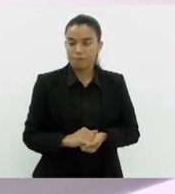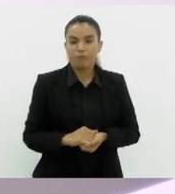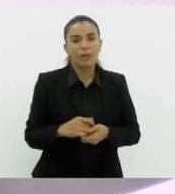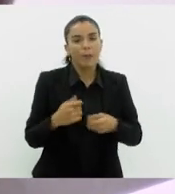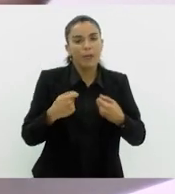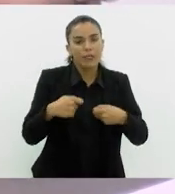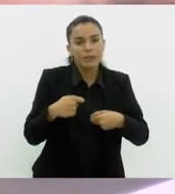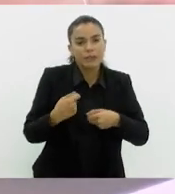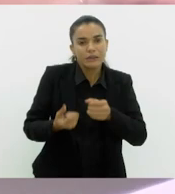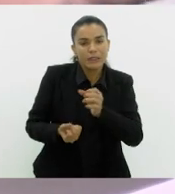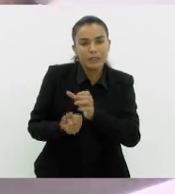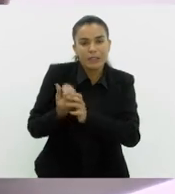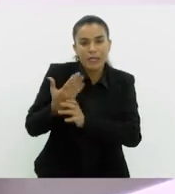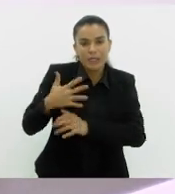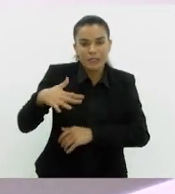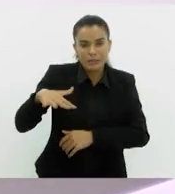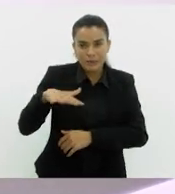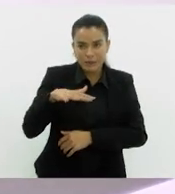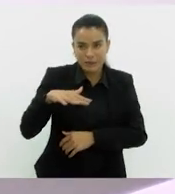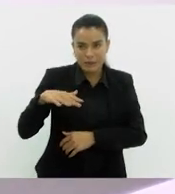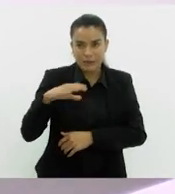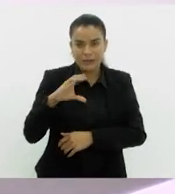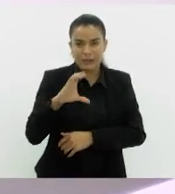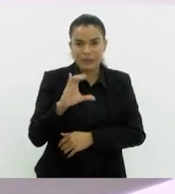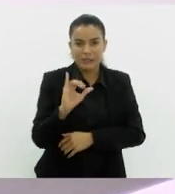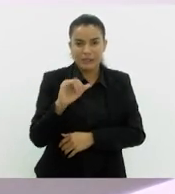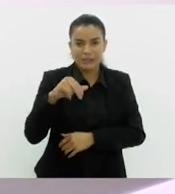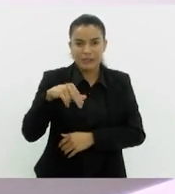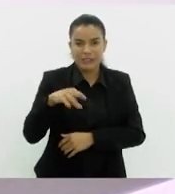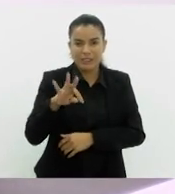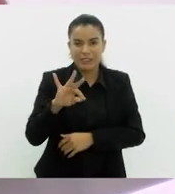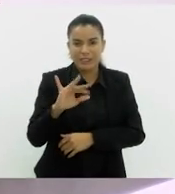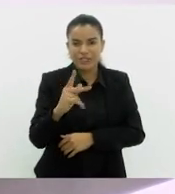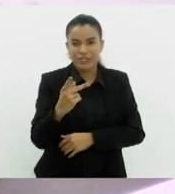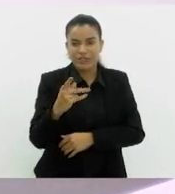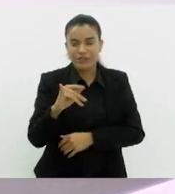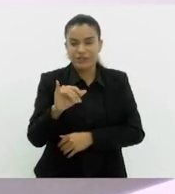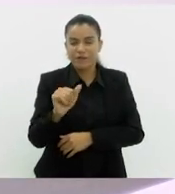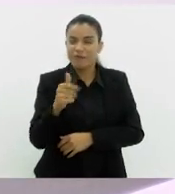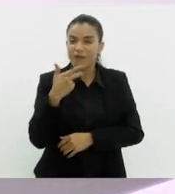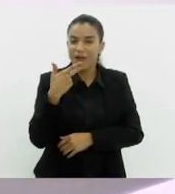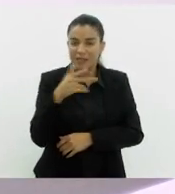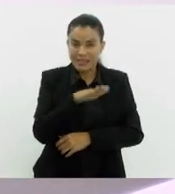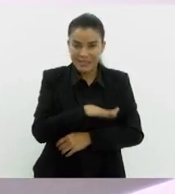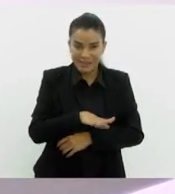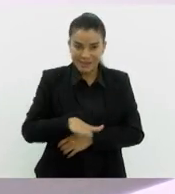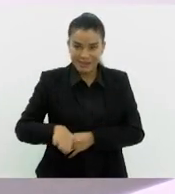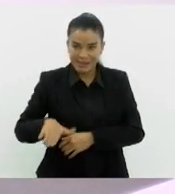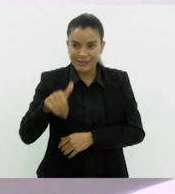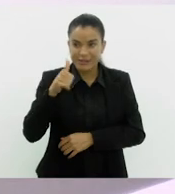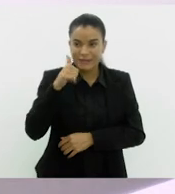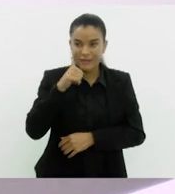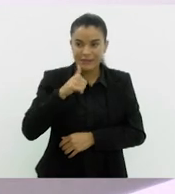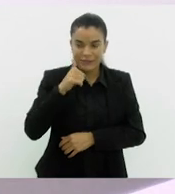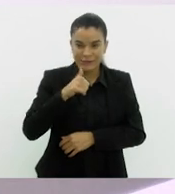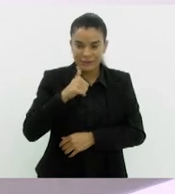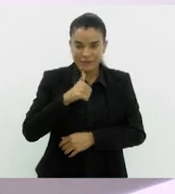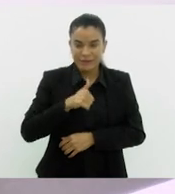espaços, no caso da Cíntia, ela fala das meninas, não é? das crianças, mas a importância